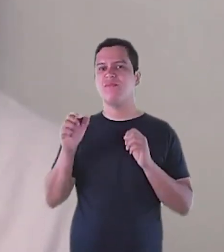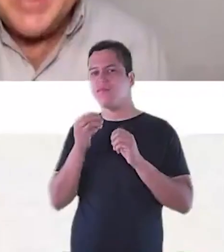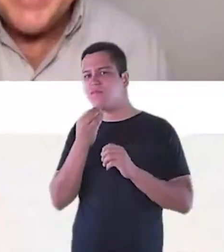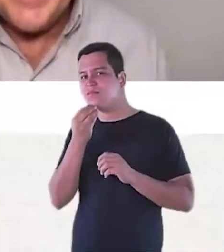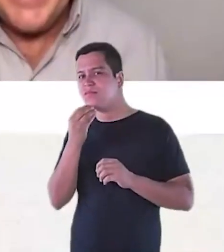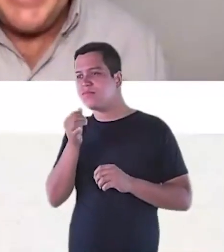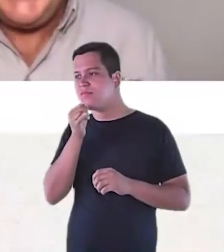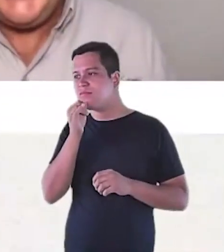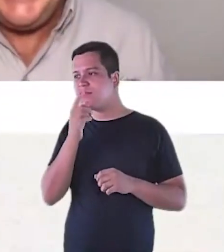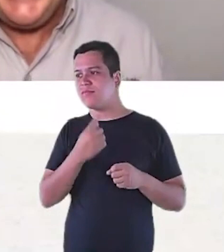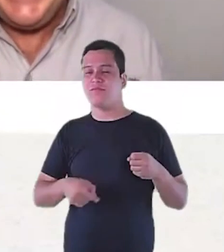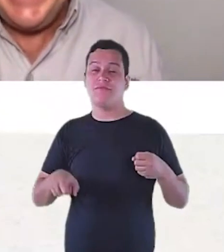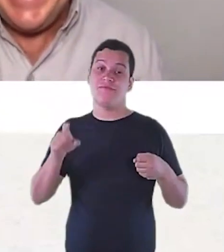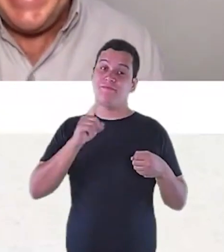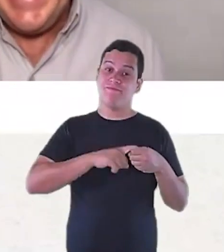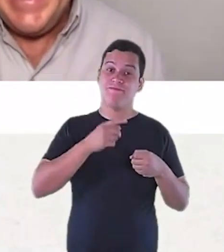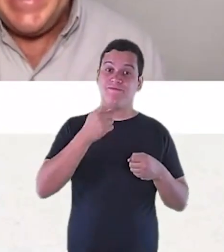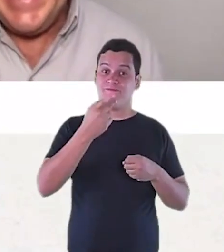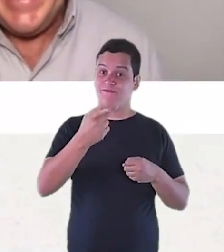E eu sei disso.